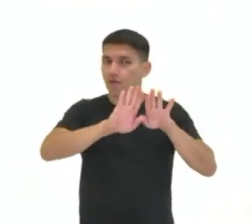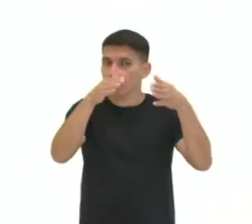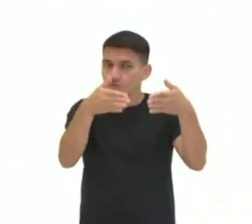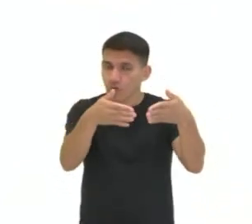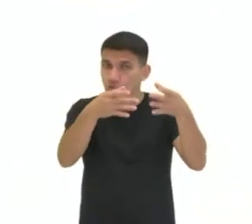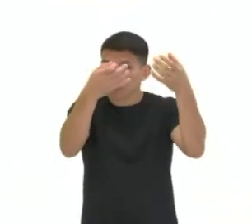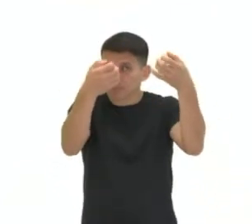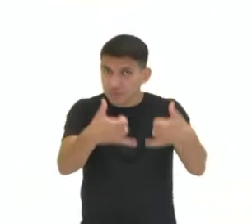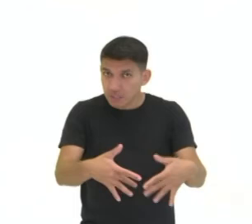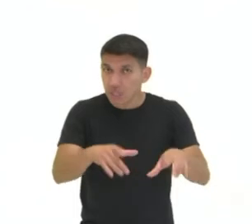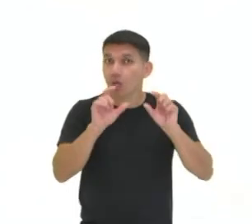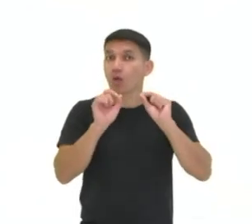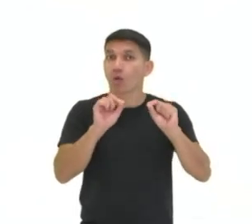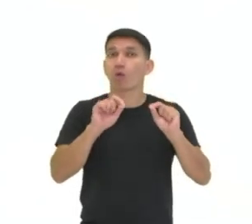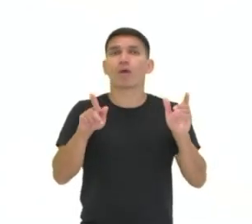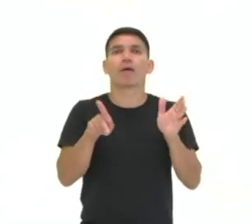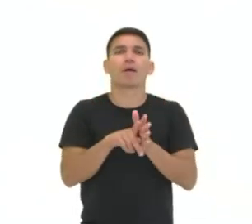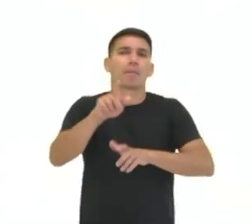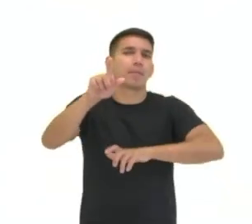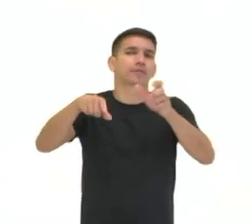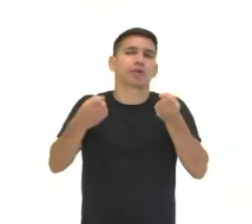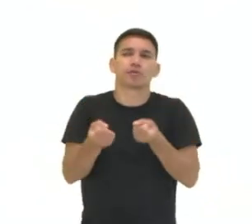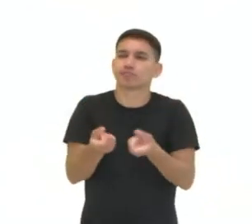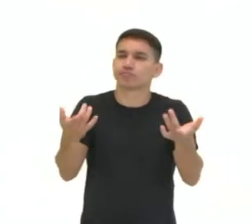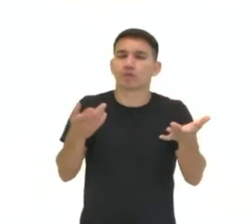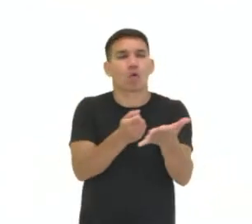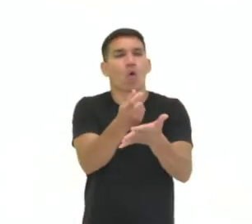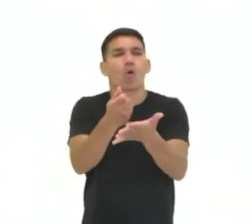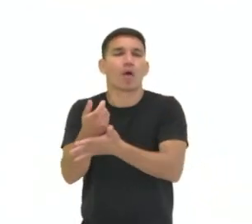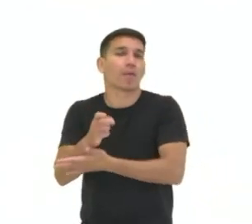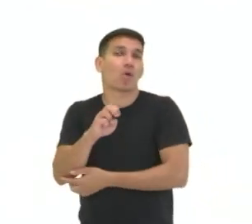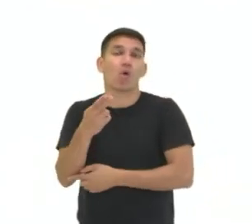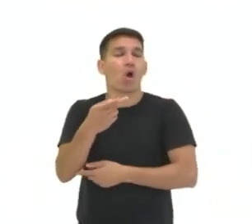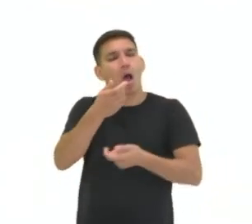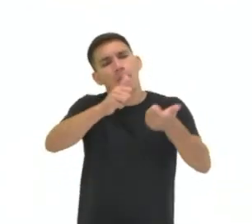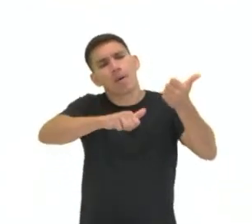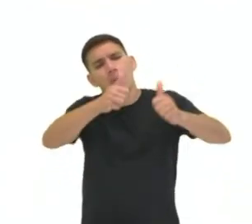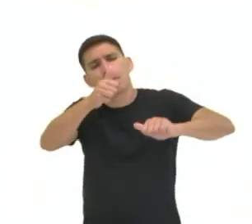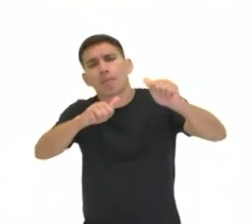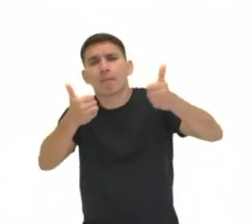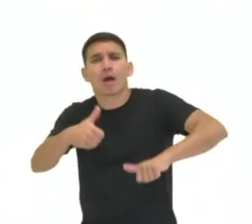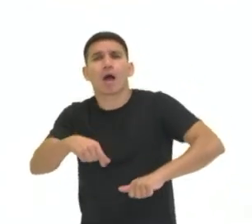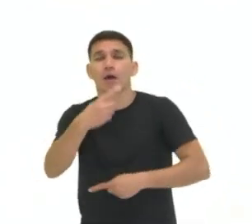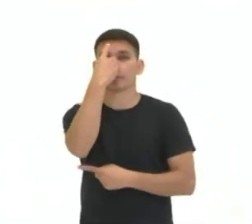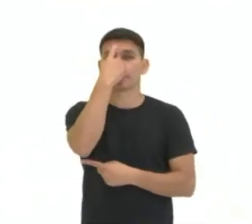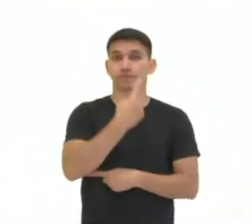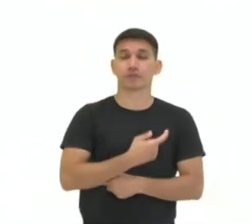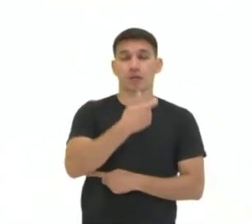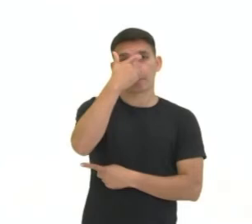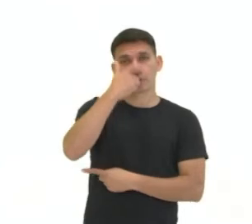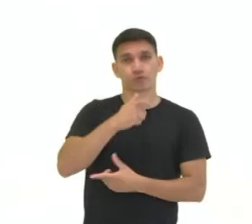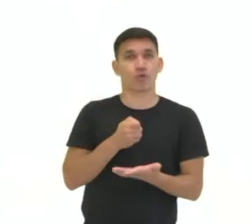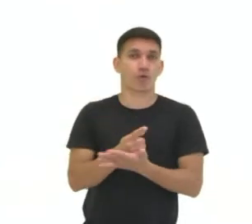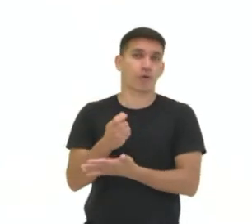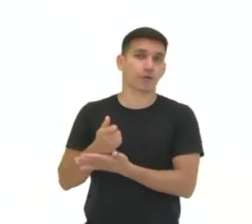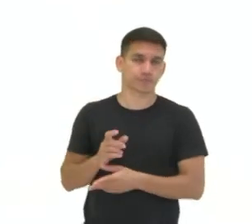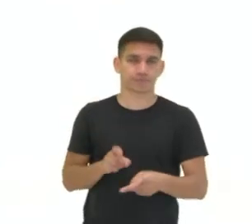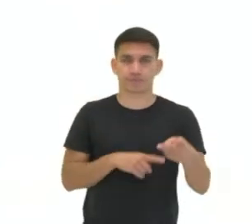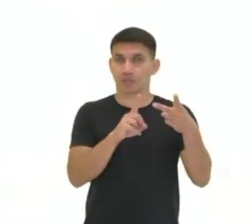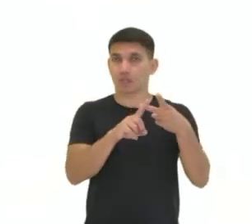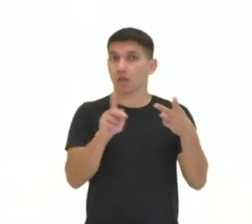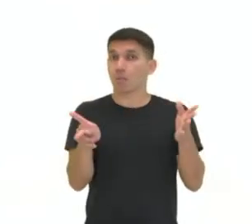para o consumidor ou para o mercado, para a avaliação do perfil do consumidor. Já a segunda, para o